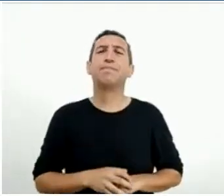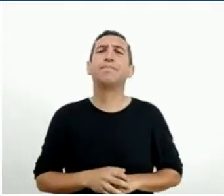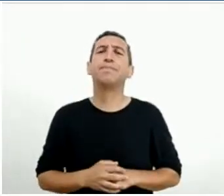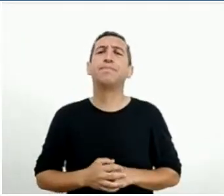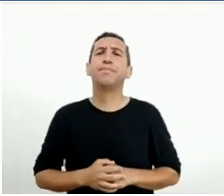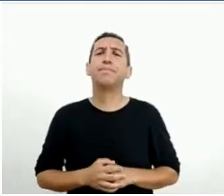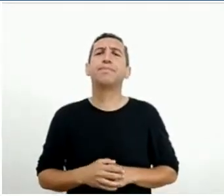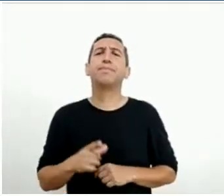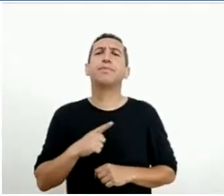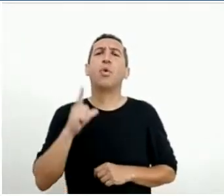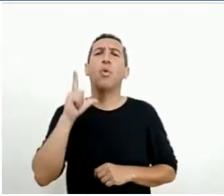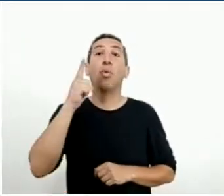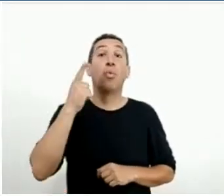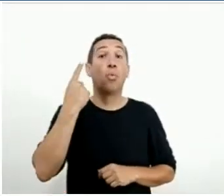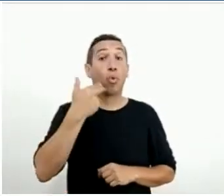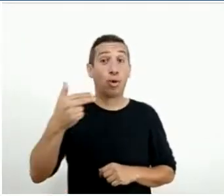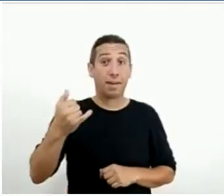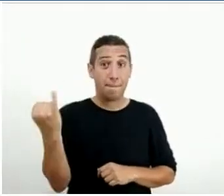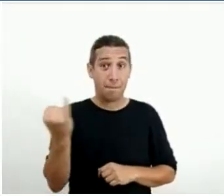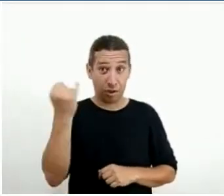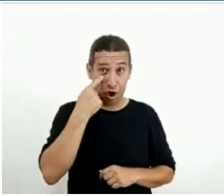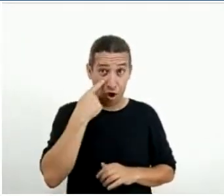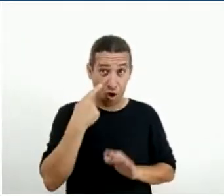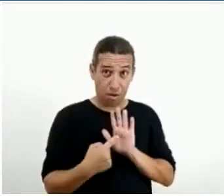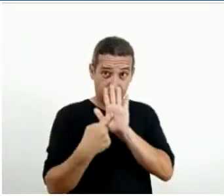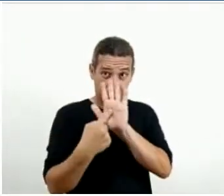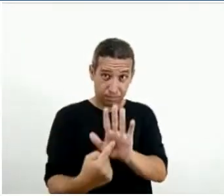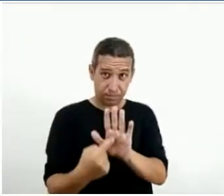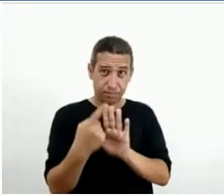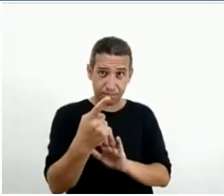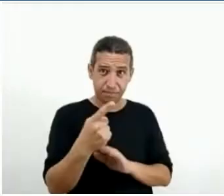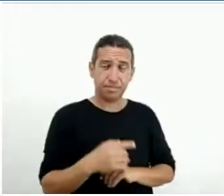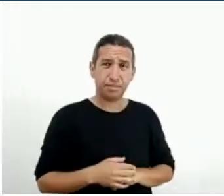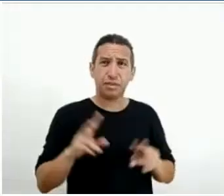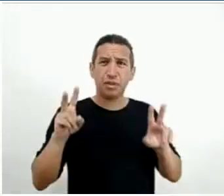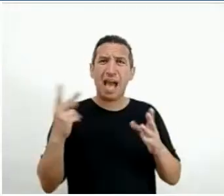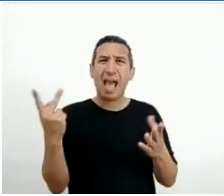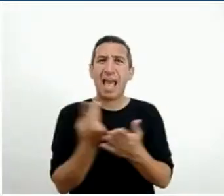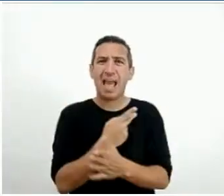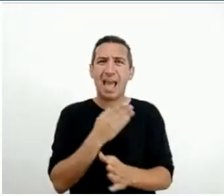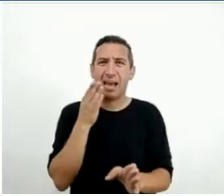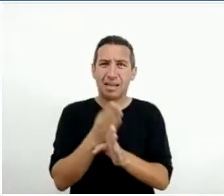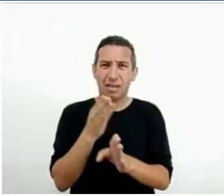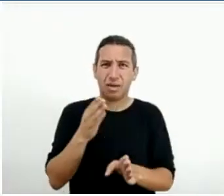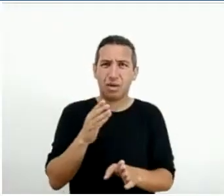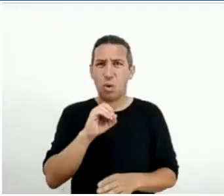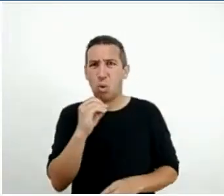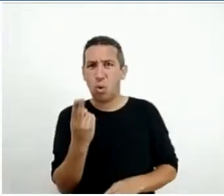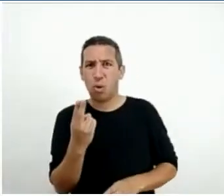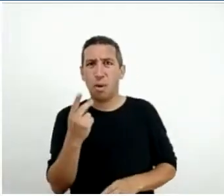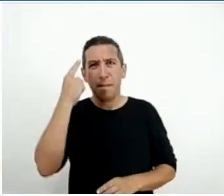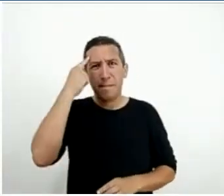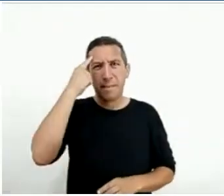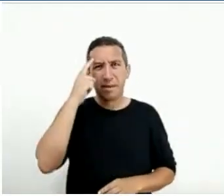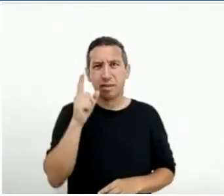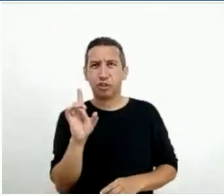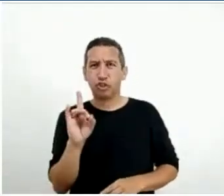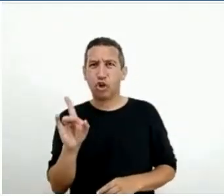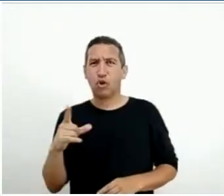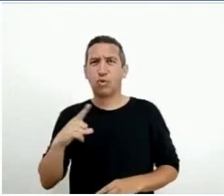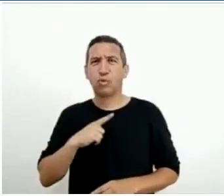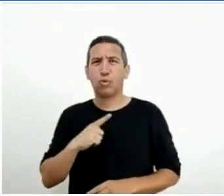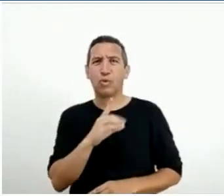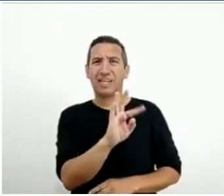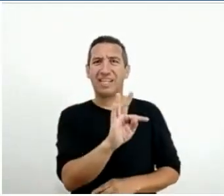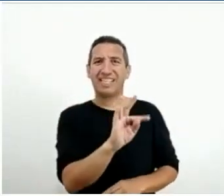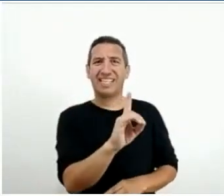coisa importante, que às vezes a gente erra no diagnóstico, ou tem as duas e você só pensa no TDAH, e não percebe